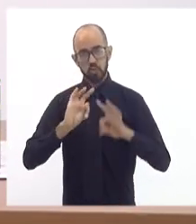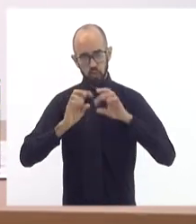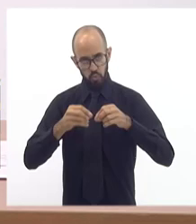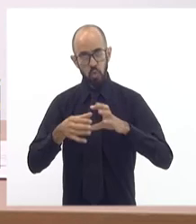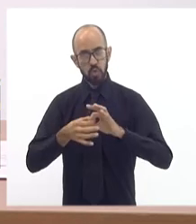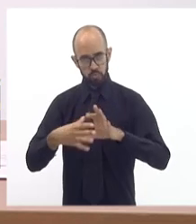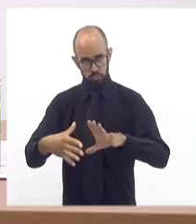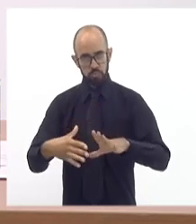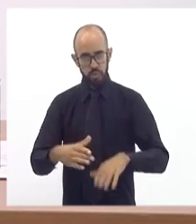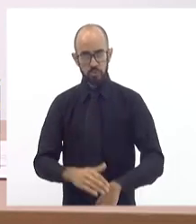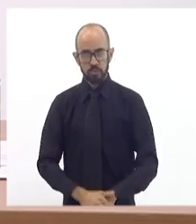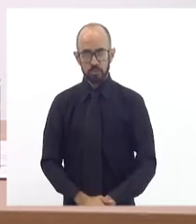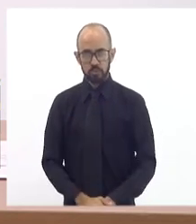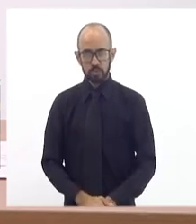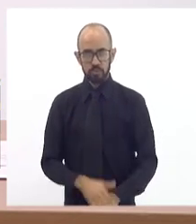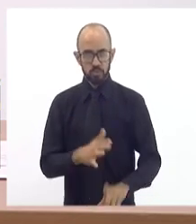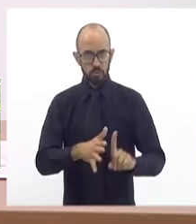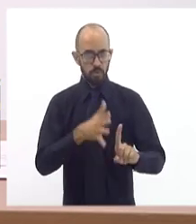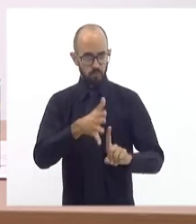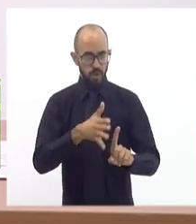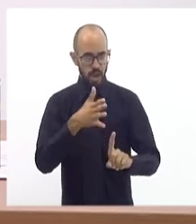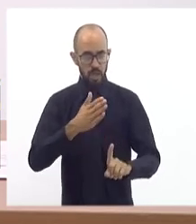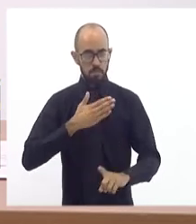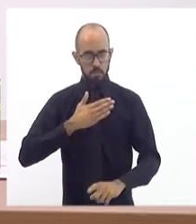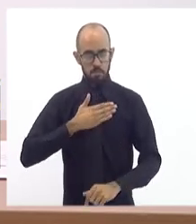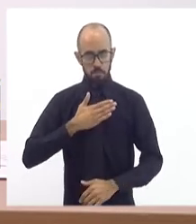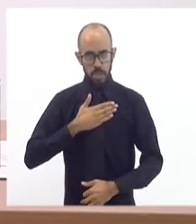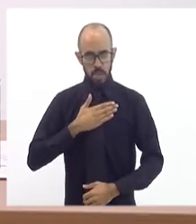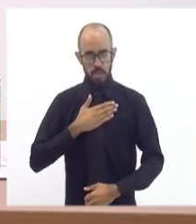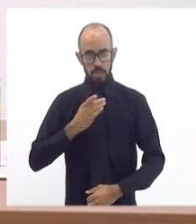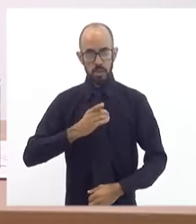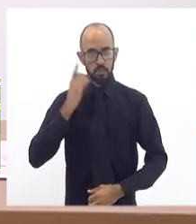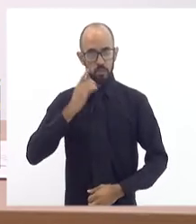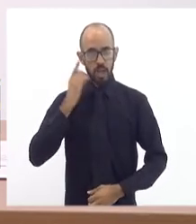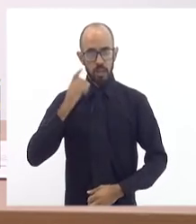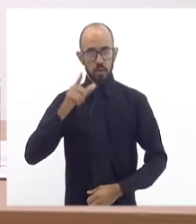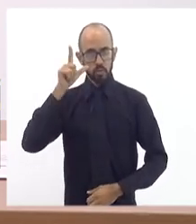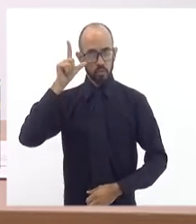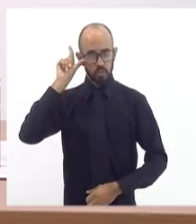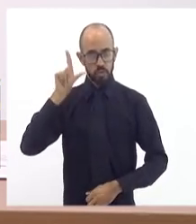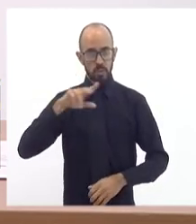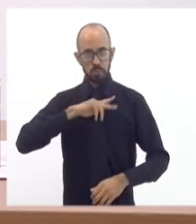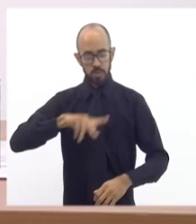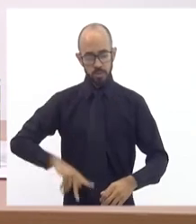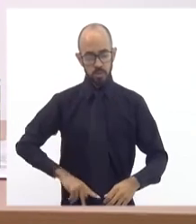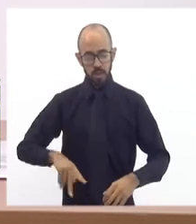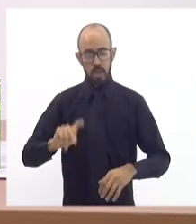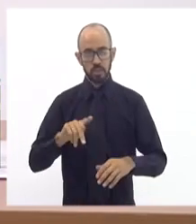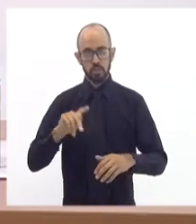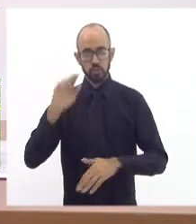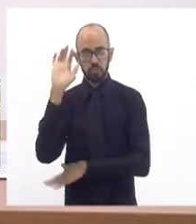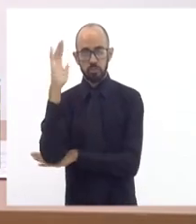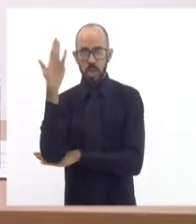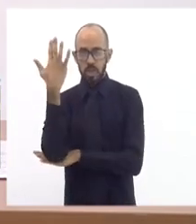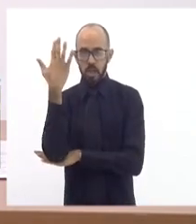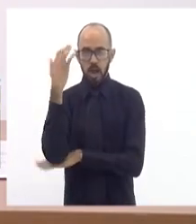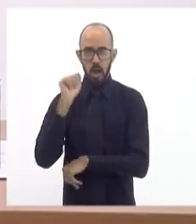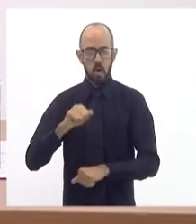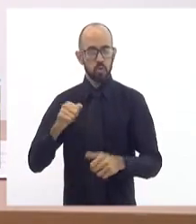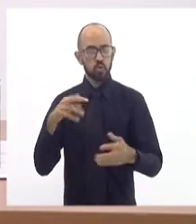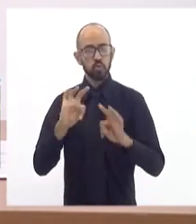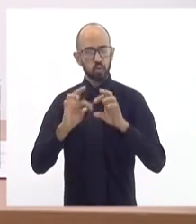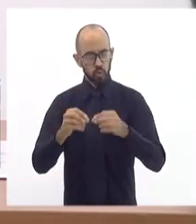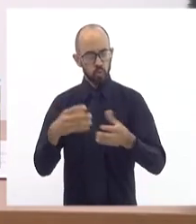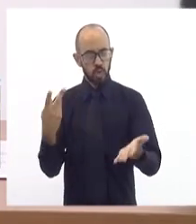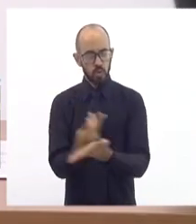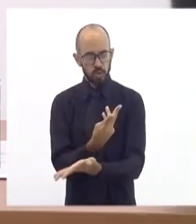Isso é uma fala da deputada Lucinha enquanto presidente da Comissão de saneamento ambiental é a forma açodada com que